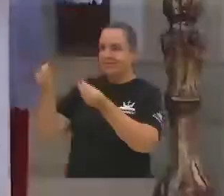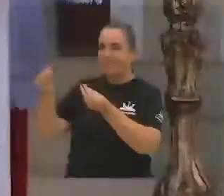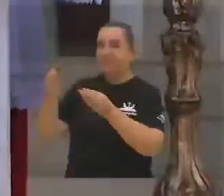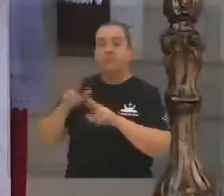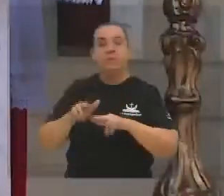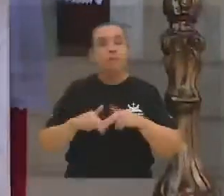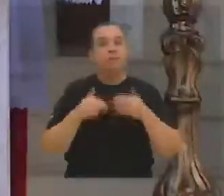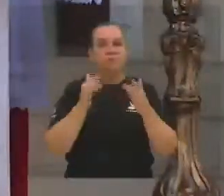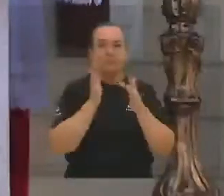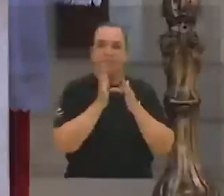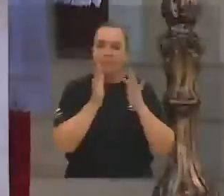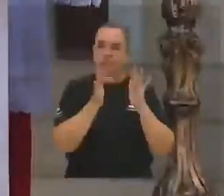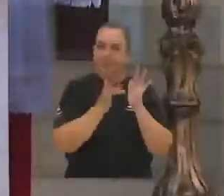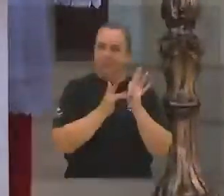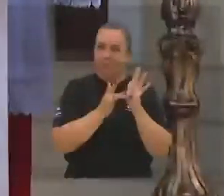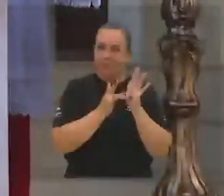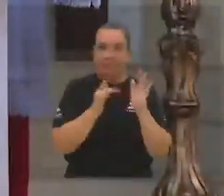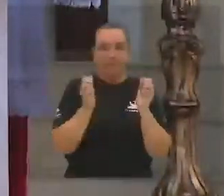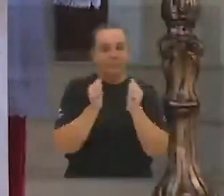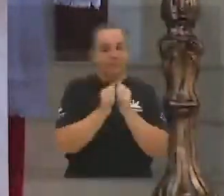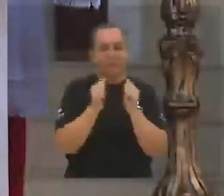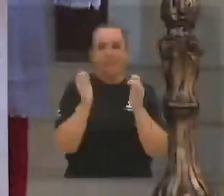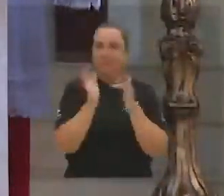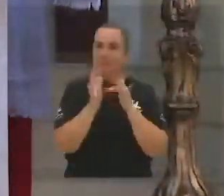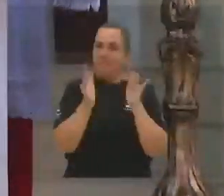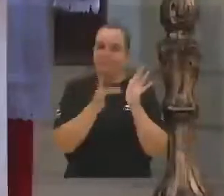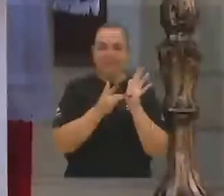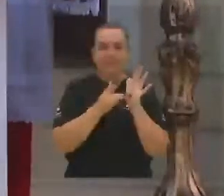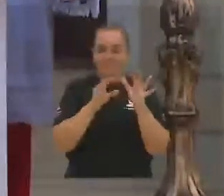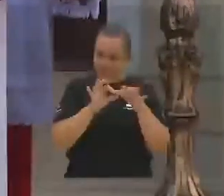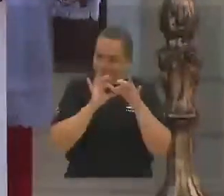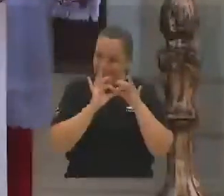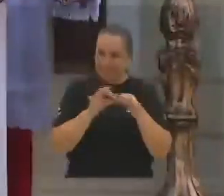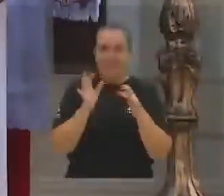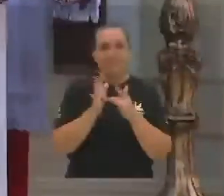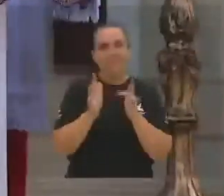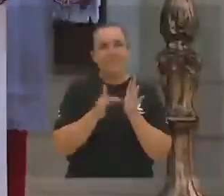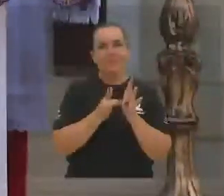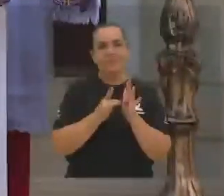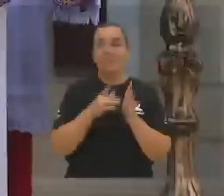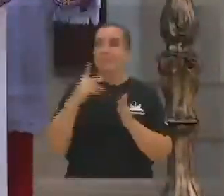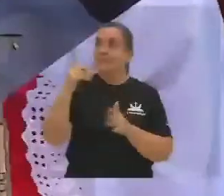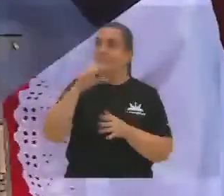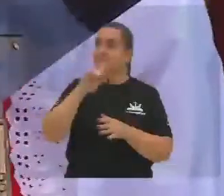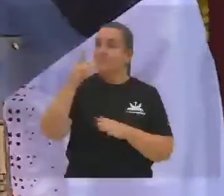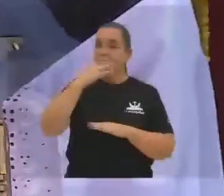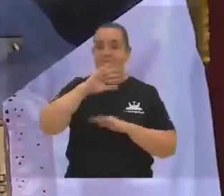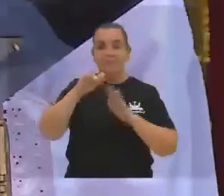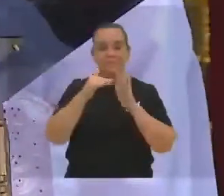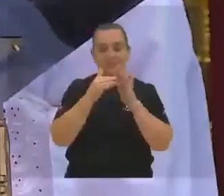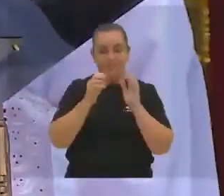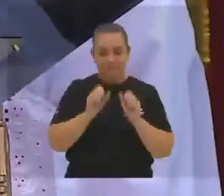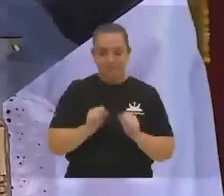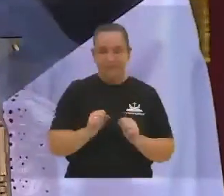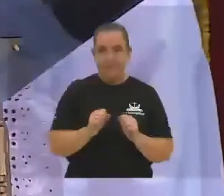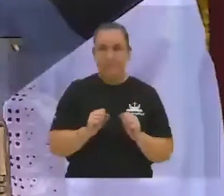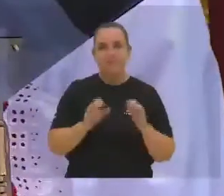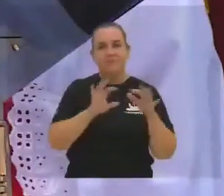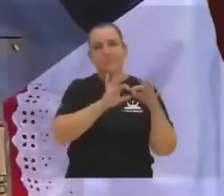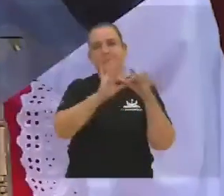eleitos. Por Cristo, com Cristo, em Cristo, a vós, Deus